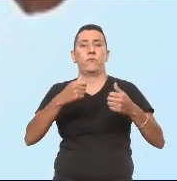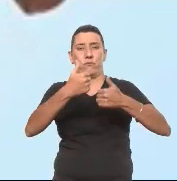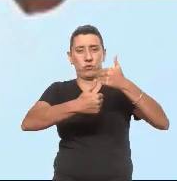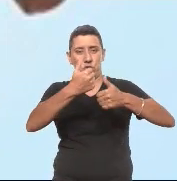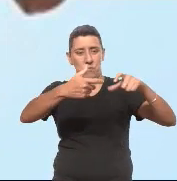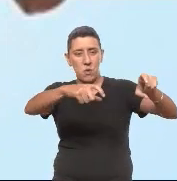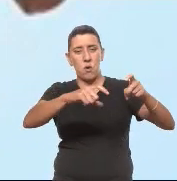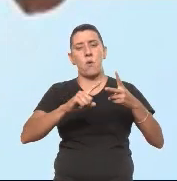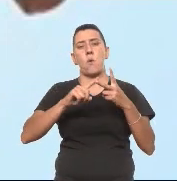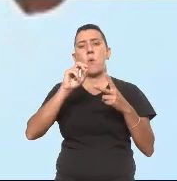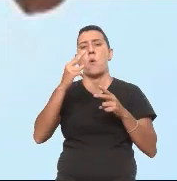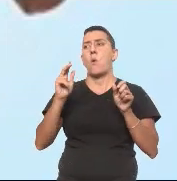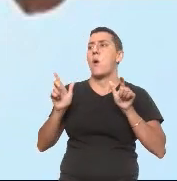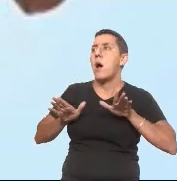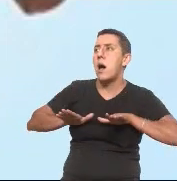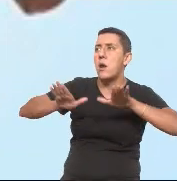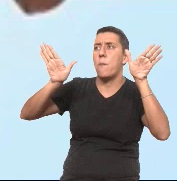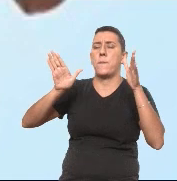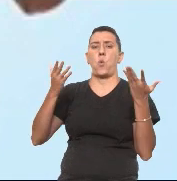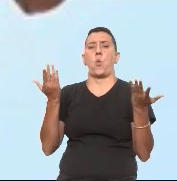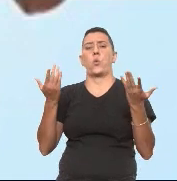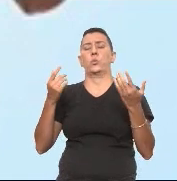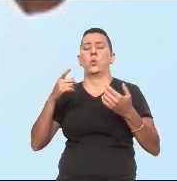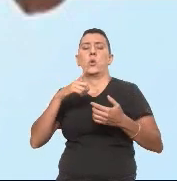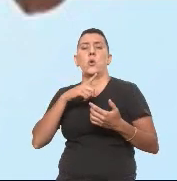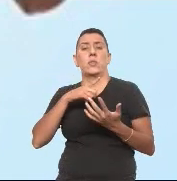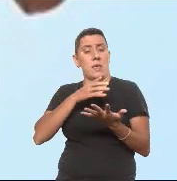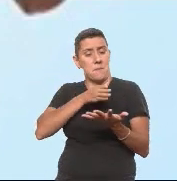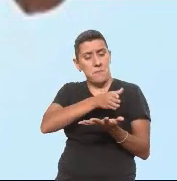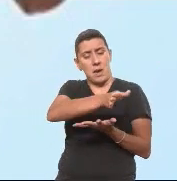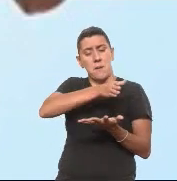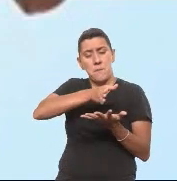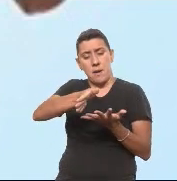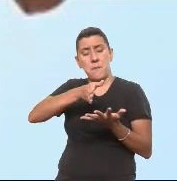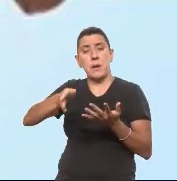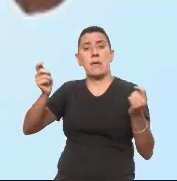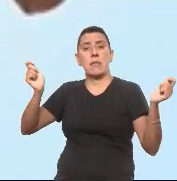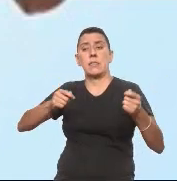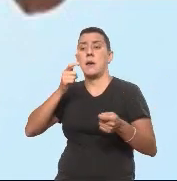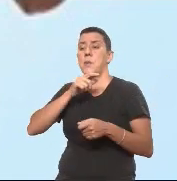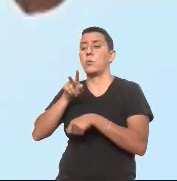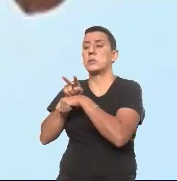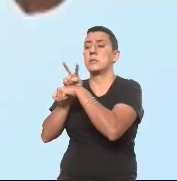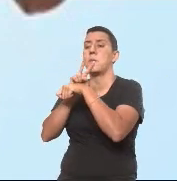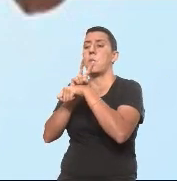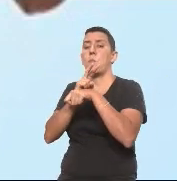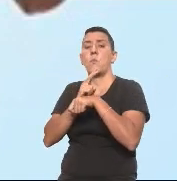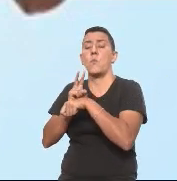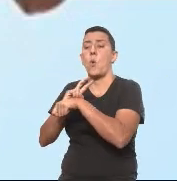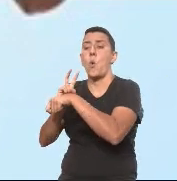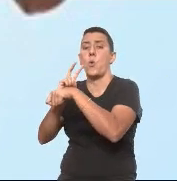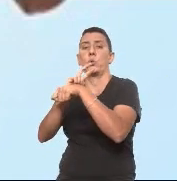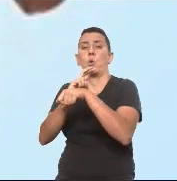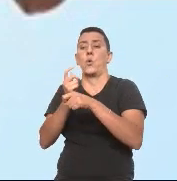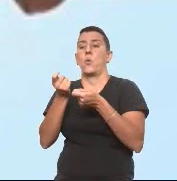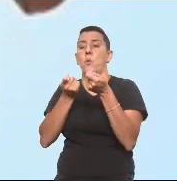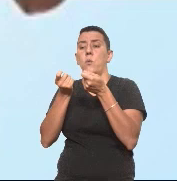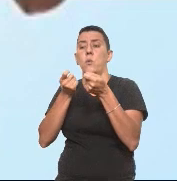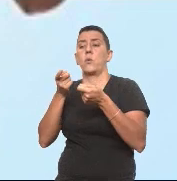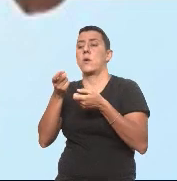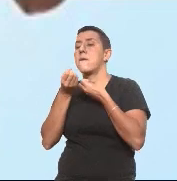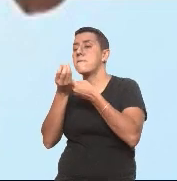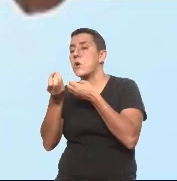ou Qualquer que seja a a vertical eu tenho que ter condições de monitoração de informações e Cruz as